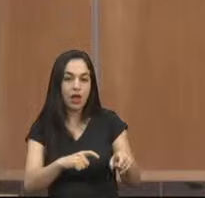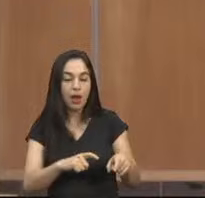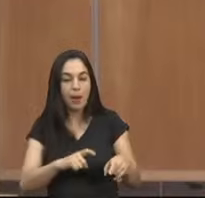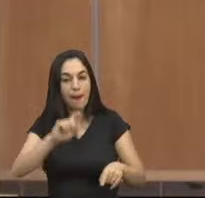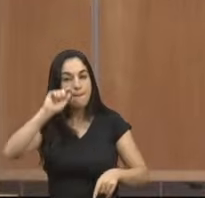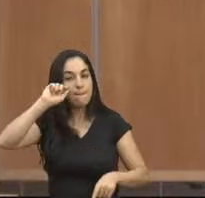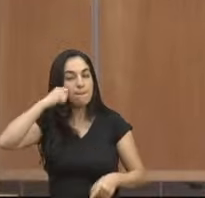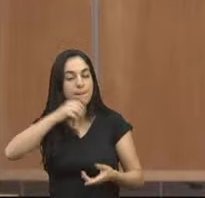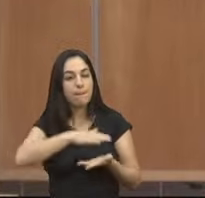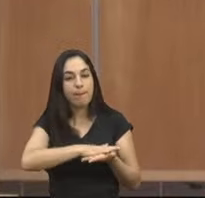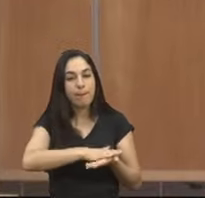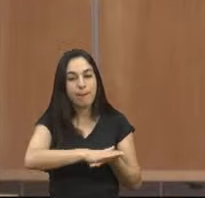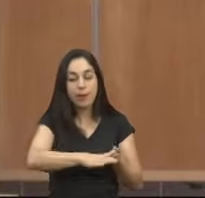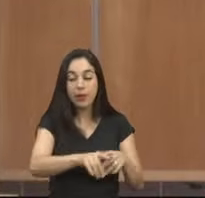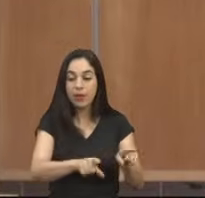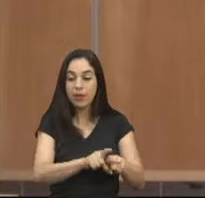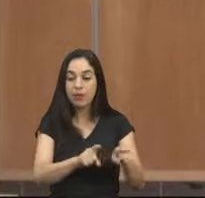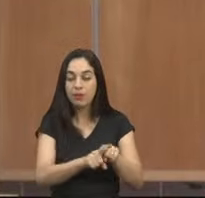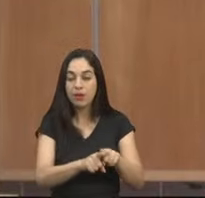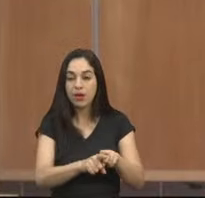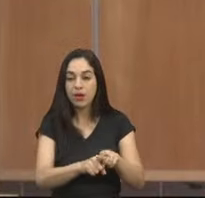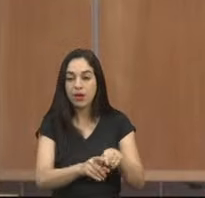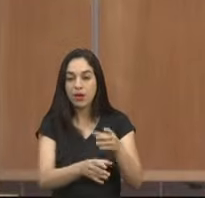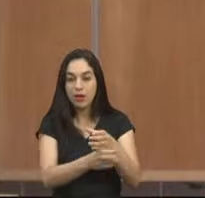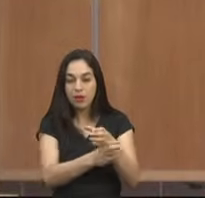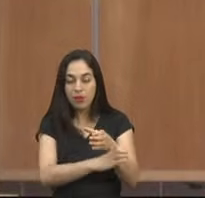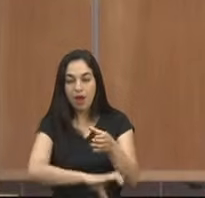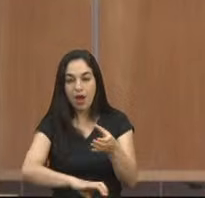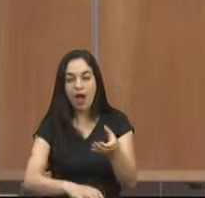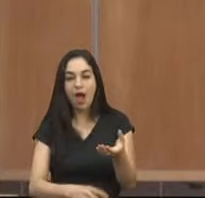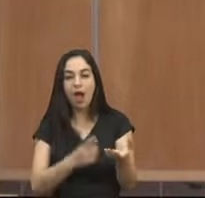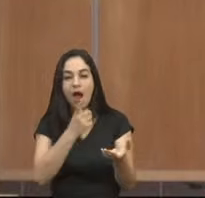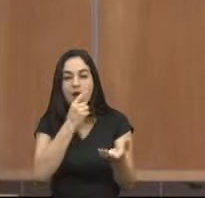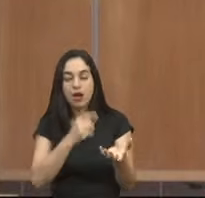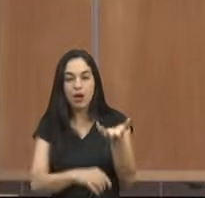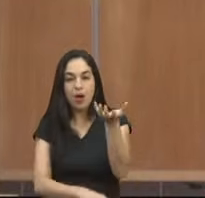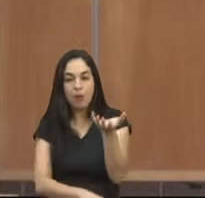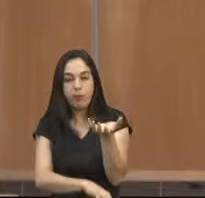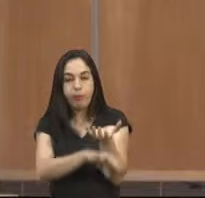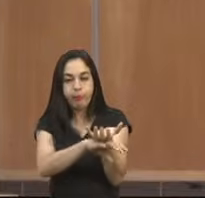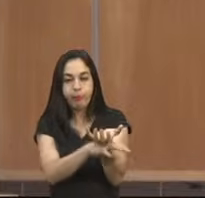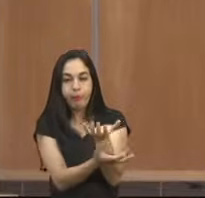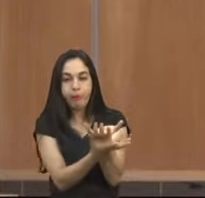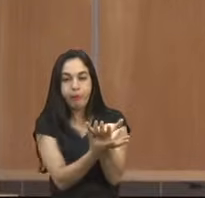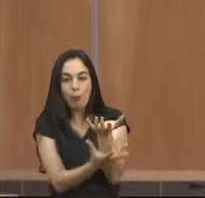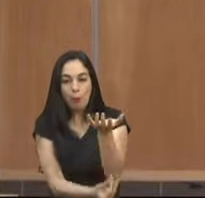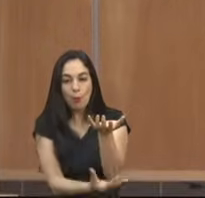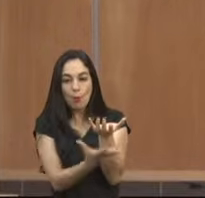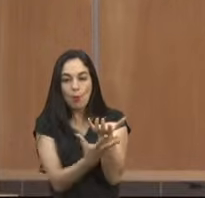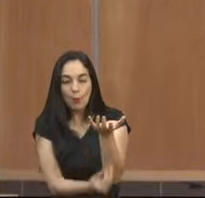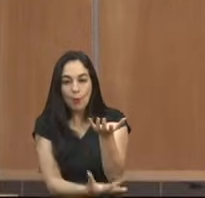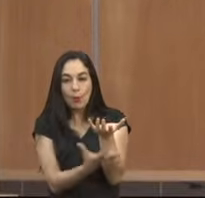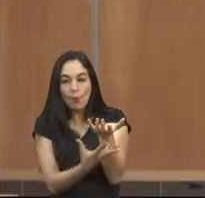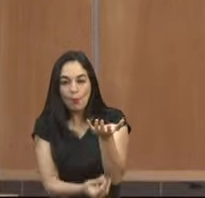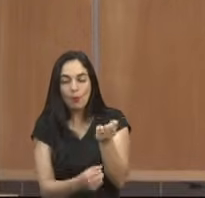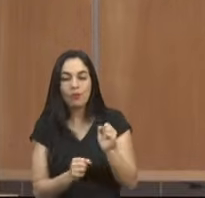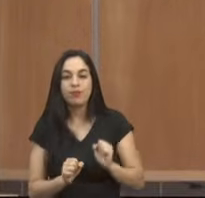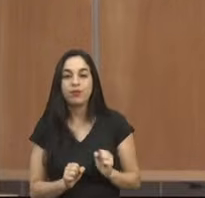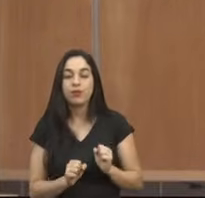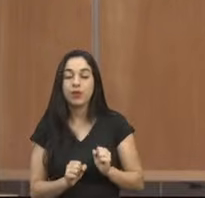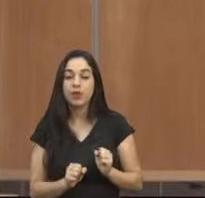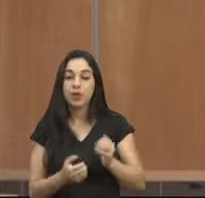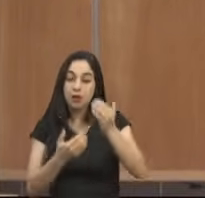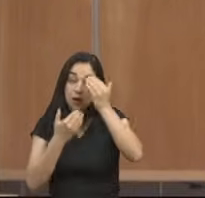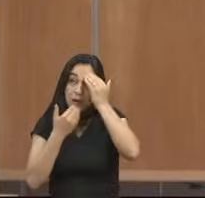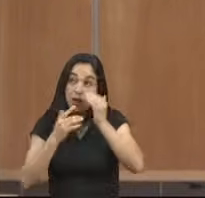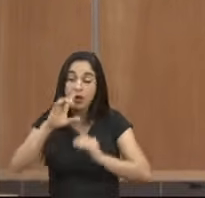Vai fazer drenagem, vai pavimentar, vai fazer drenagem, pavimentar e vai, graças a Deus, aquele povo